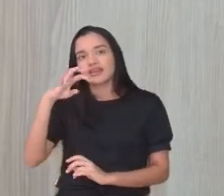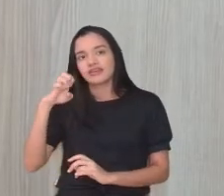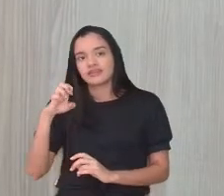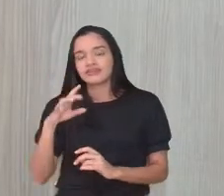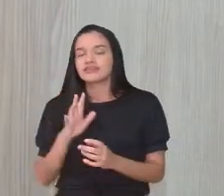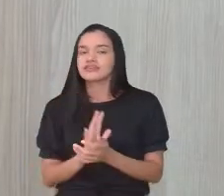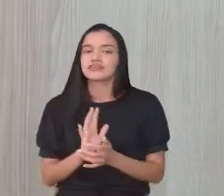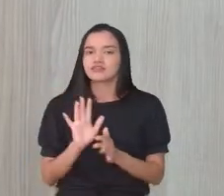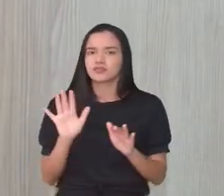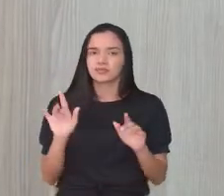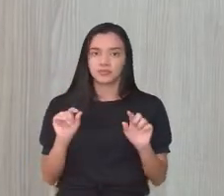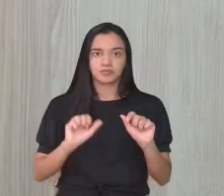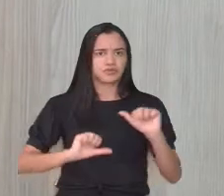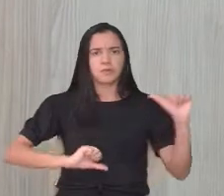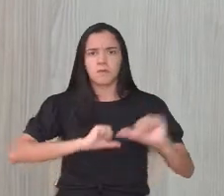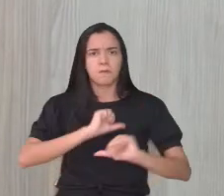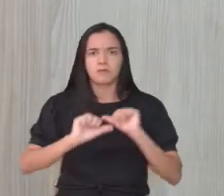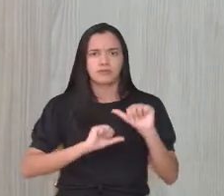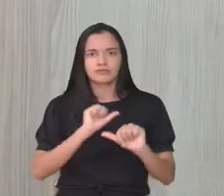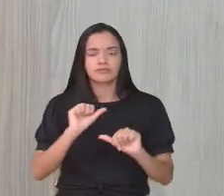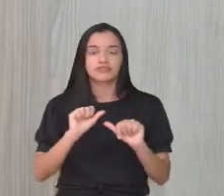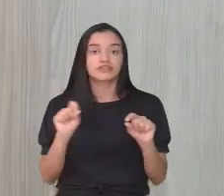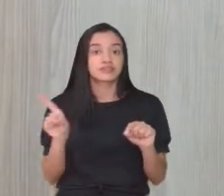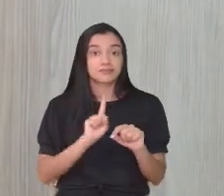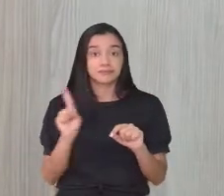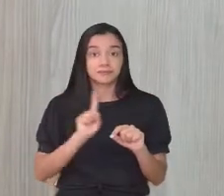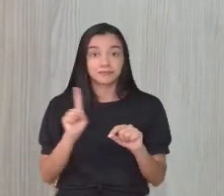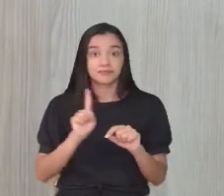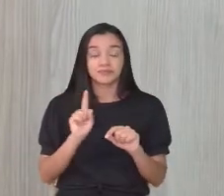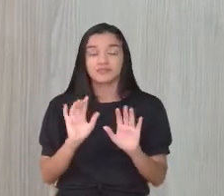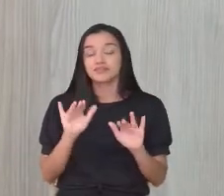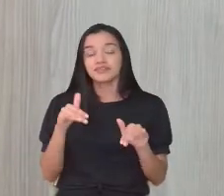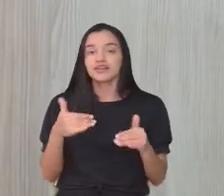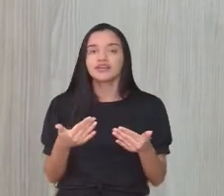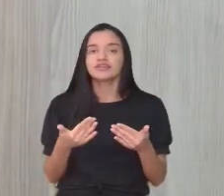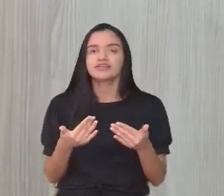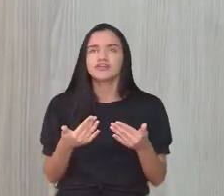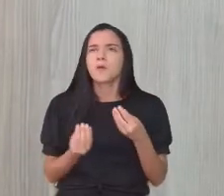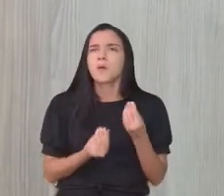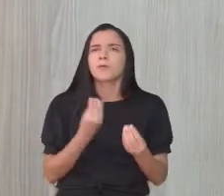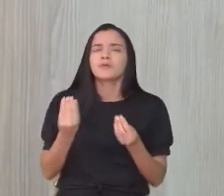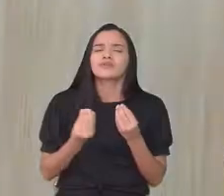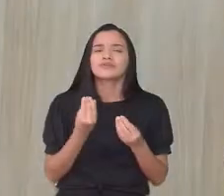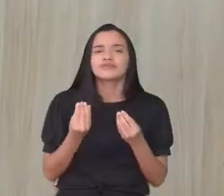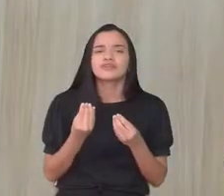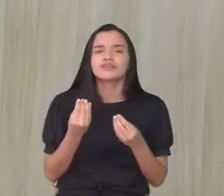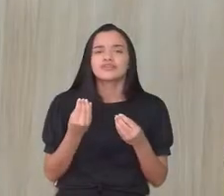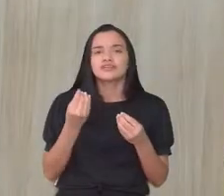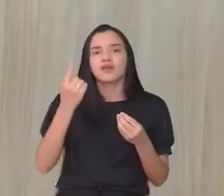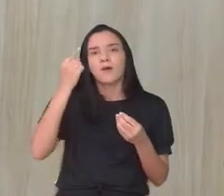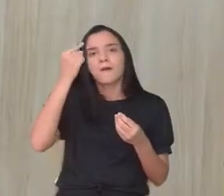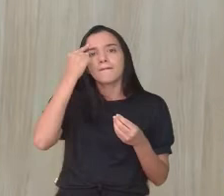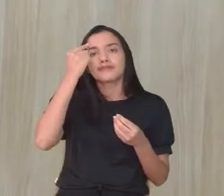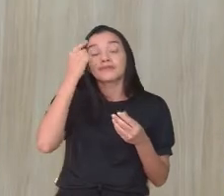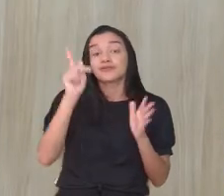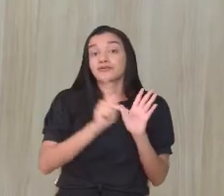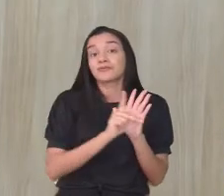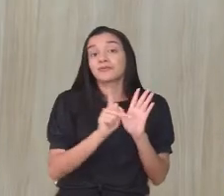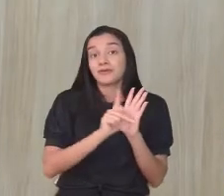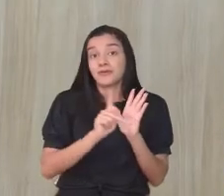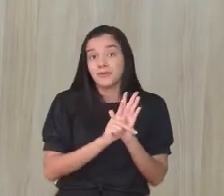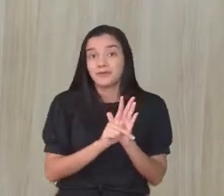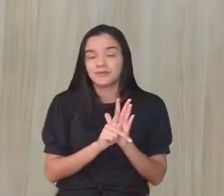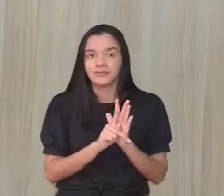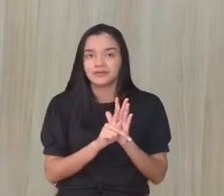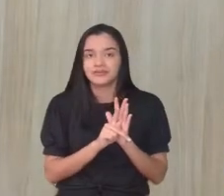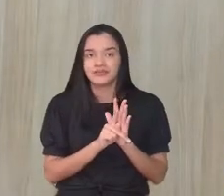do narrador sobre o pensamento de Alice. Isso, então é como se fosse o pensamento dela literal, né? Então a gente tem uma forma aí